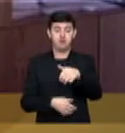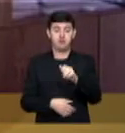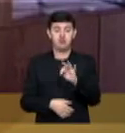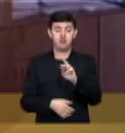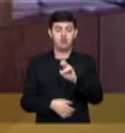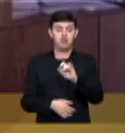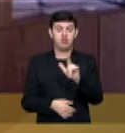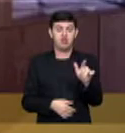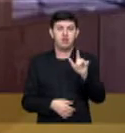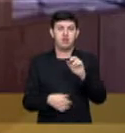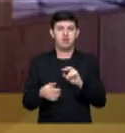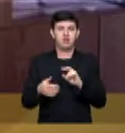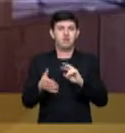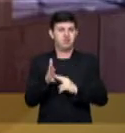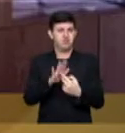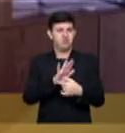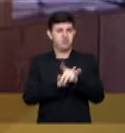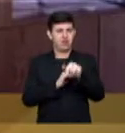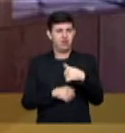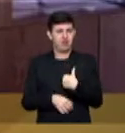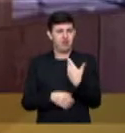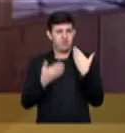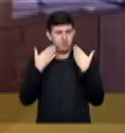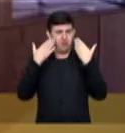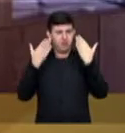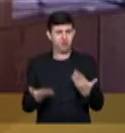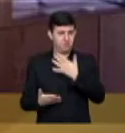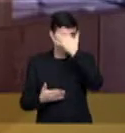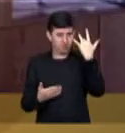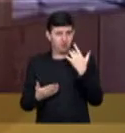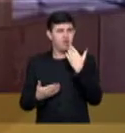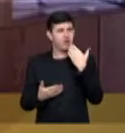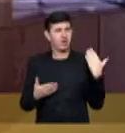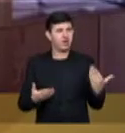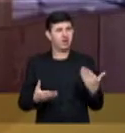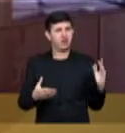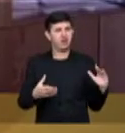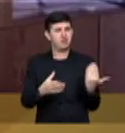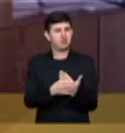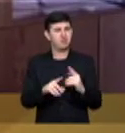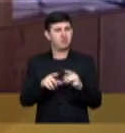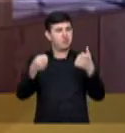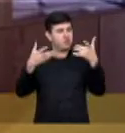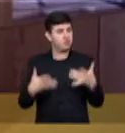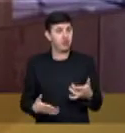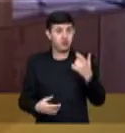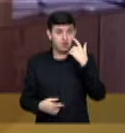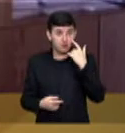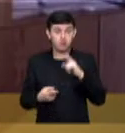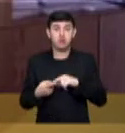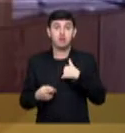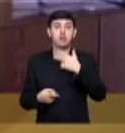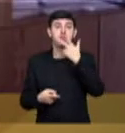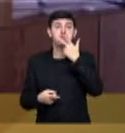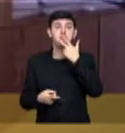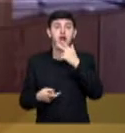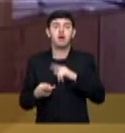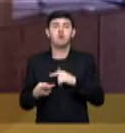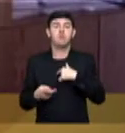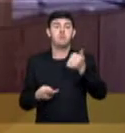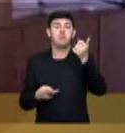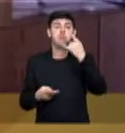interpretação ou uma alegação da requerente, é a Constituição Federal. Aspas, tabaco, bebidas alcoólicas,